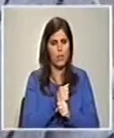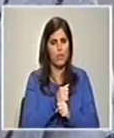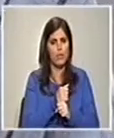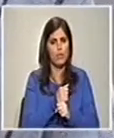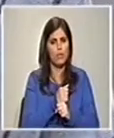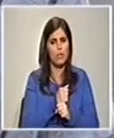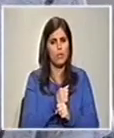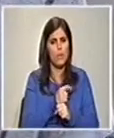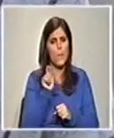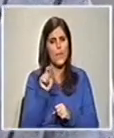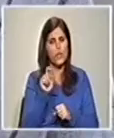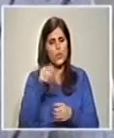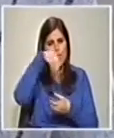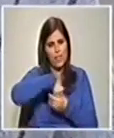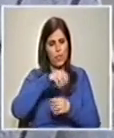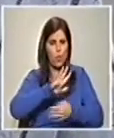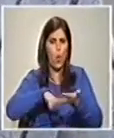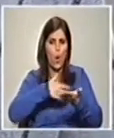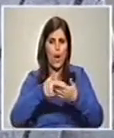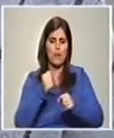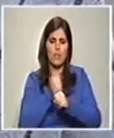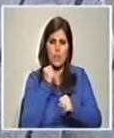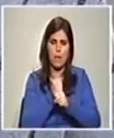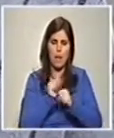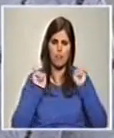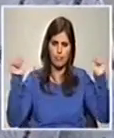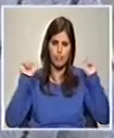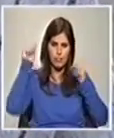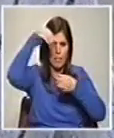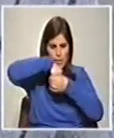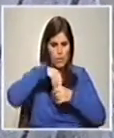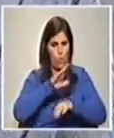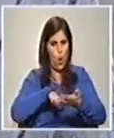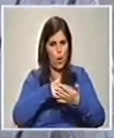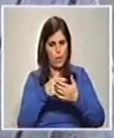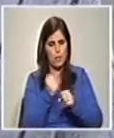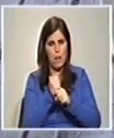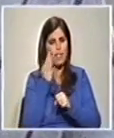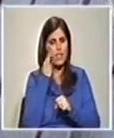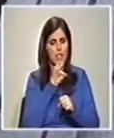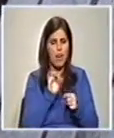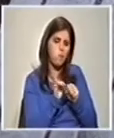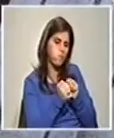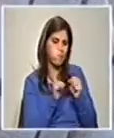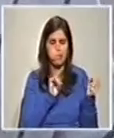de minutos dentro do horário em que os colaboradores fazem ginástica no sentido de prevenirem acidentes de lesões